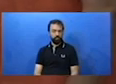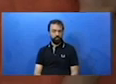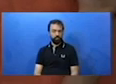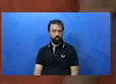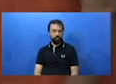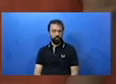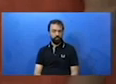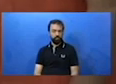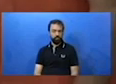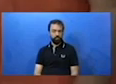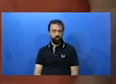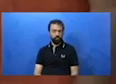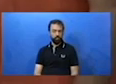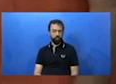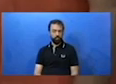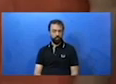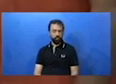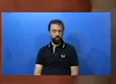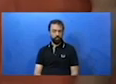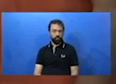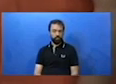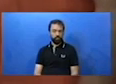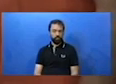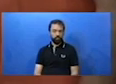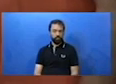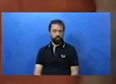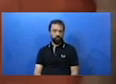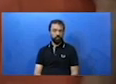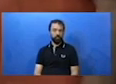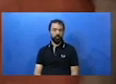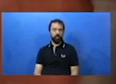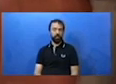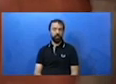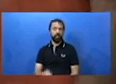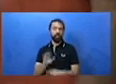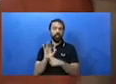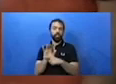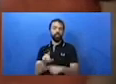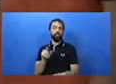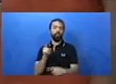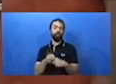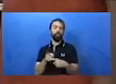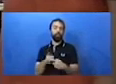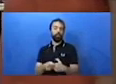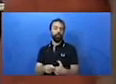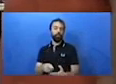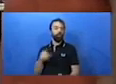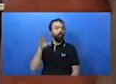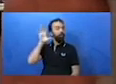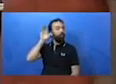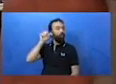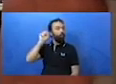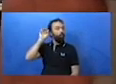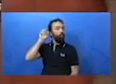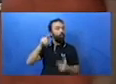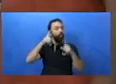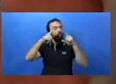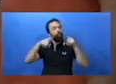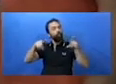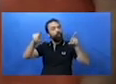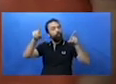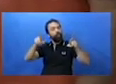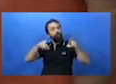dificultando a leitura, a falta de correção do texto. Então, olha lá, a sonoridade do